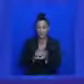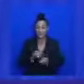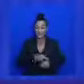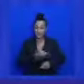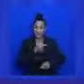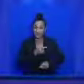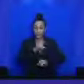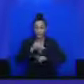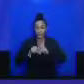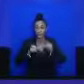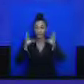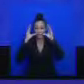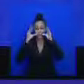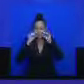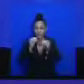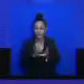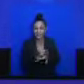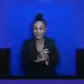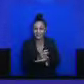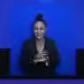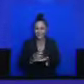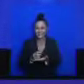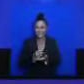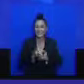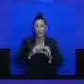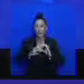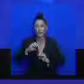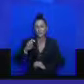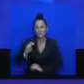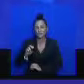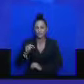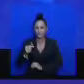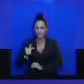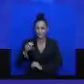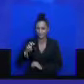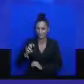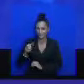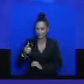Começa agora o sorteio desta noite da Quina, concurso